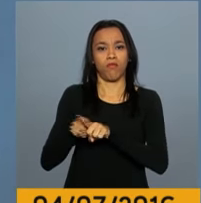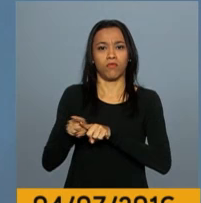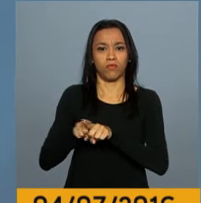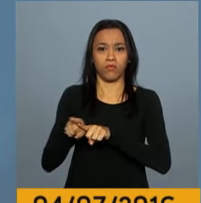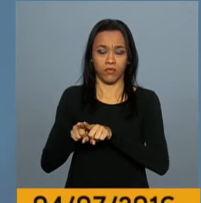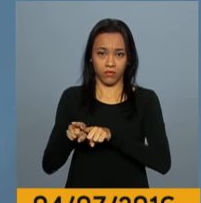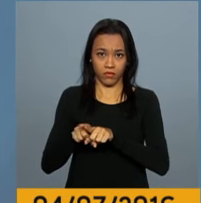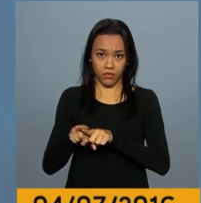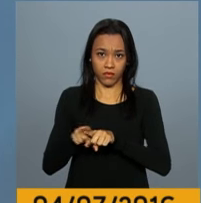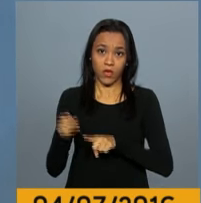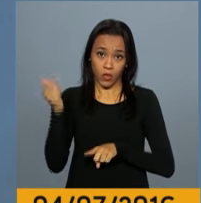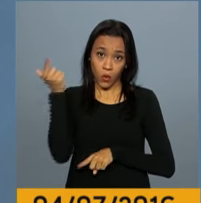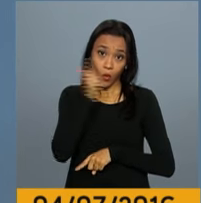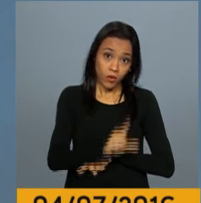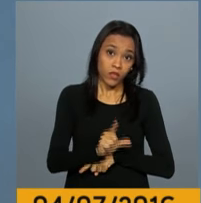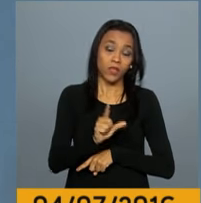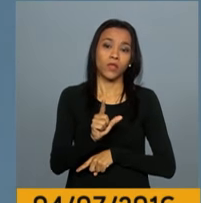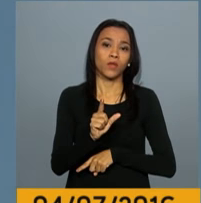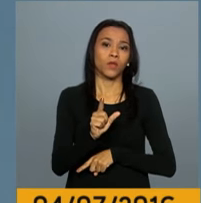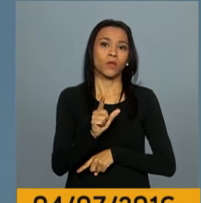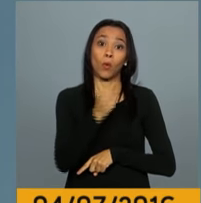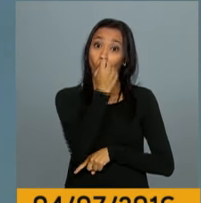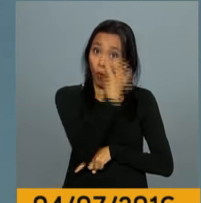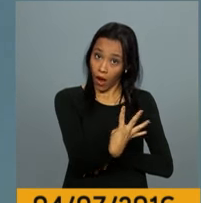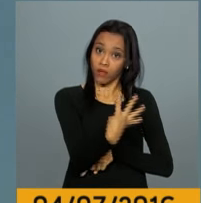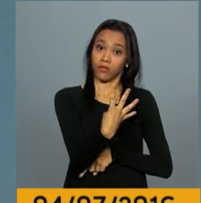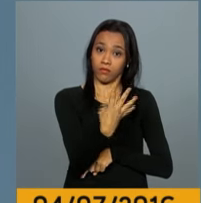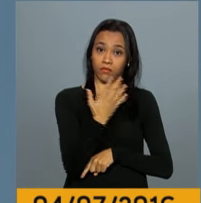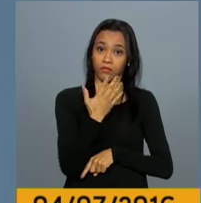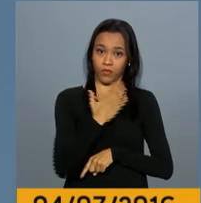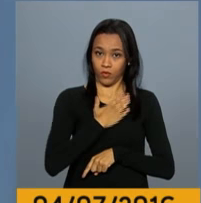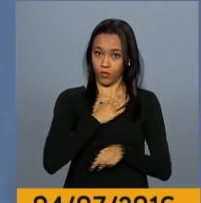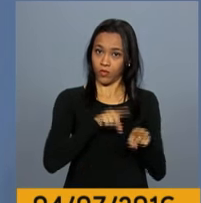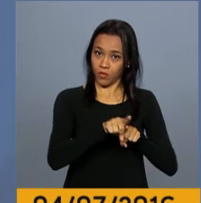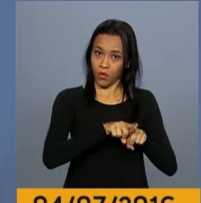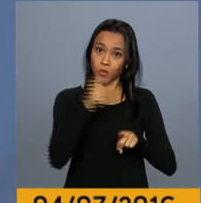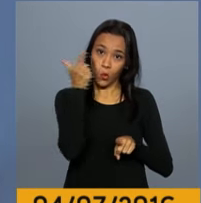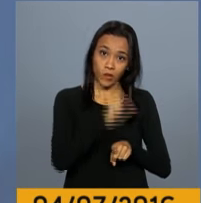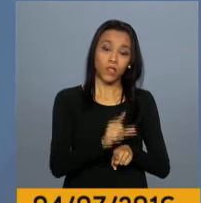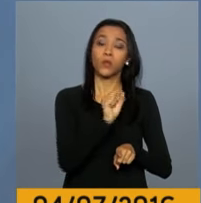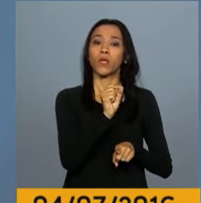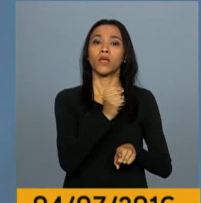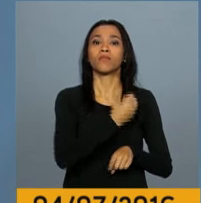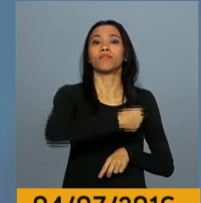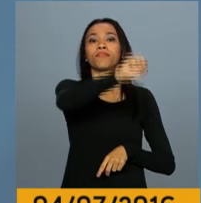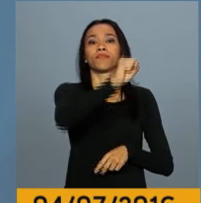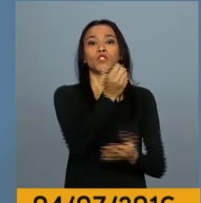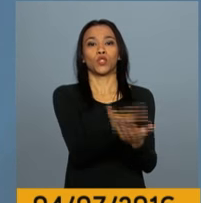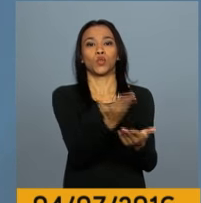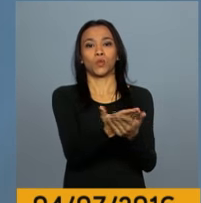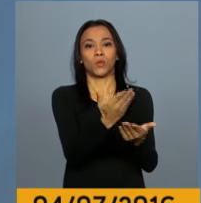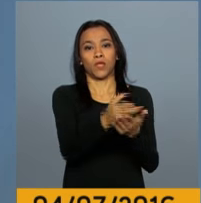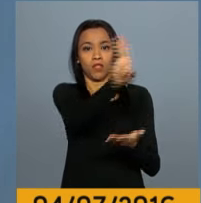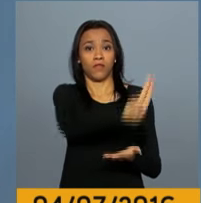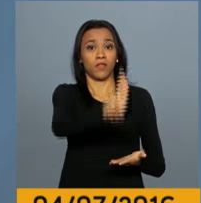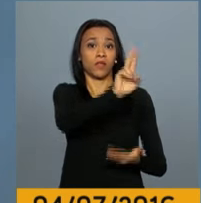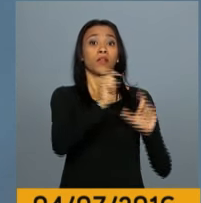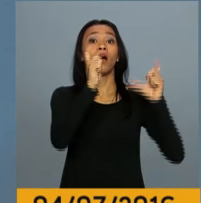conseguir fazer com que 4 deles viessem fazer a Faculdade de Direito em São Paulo